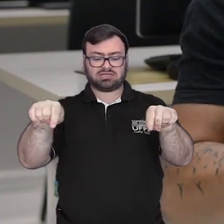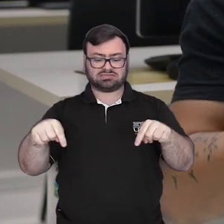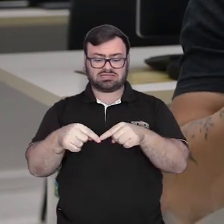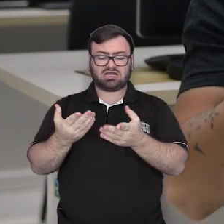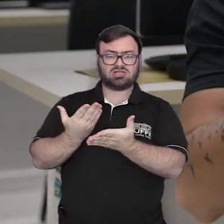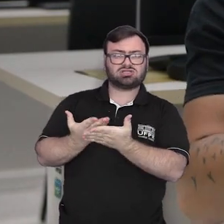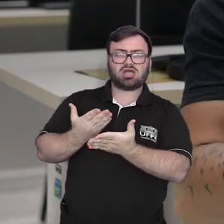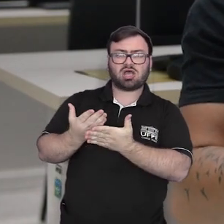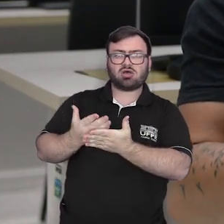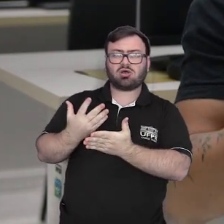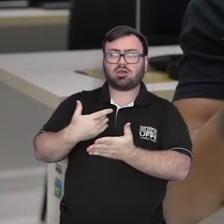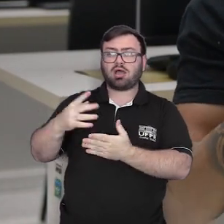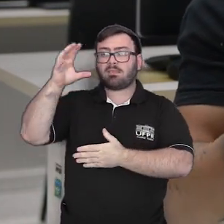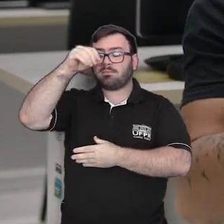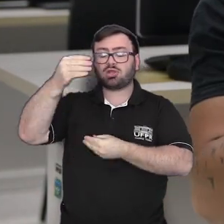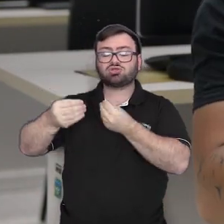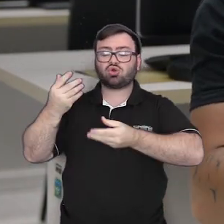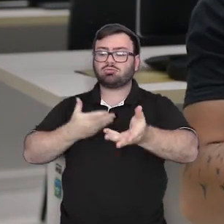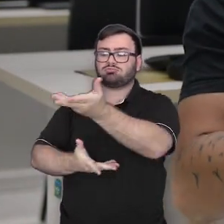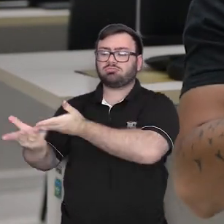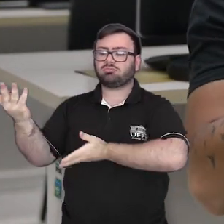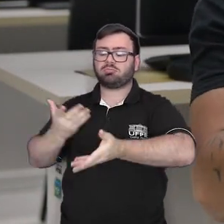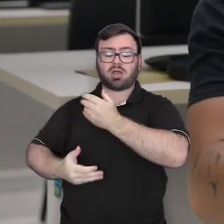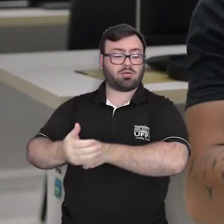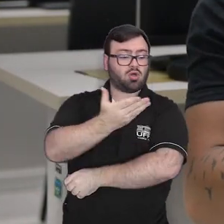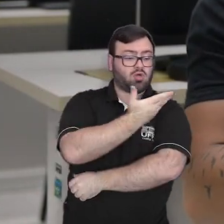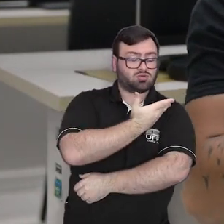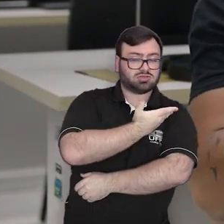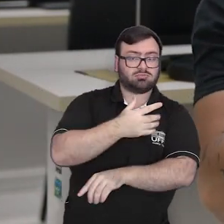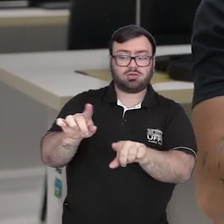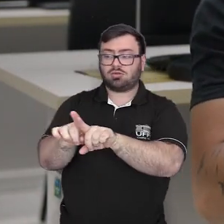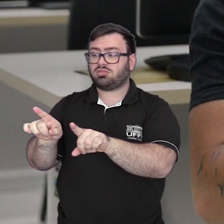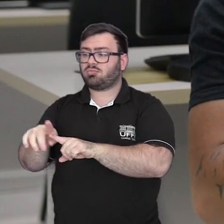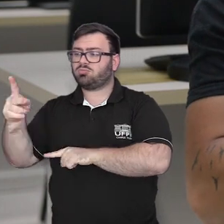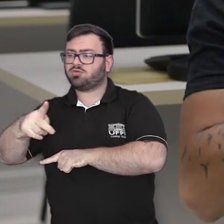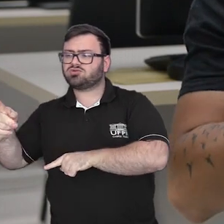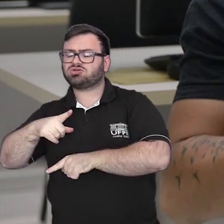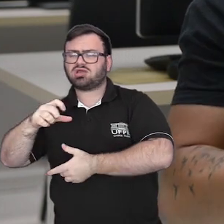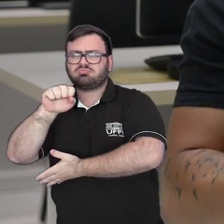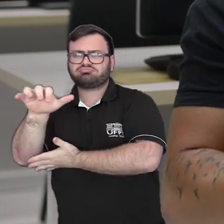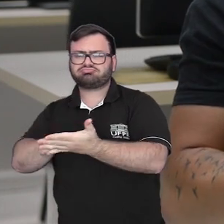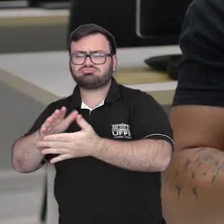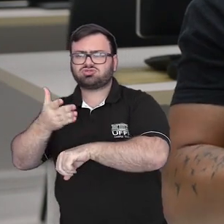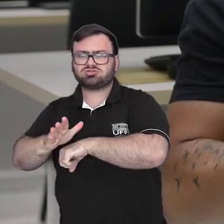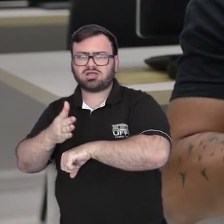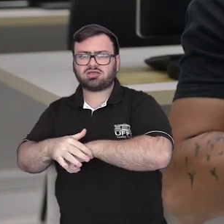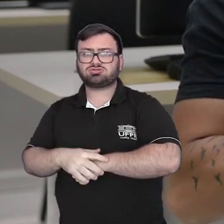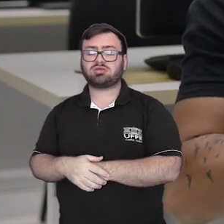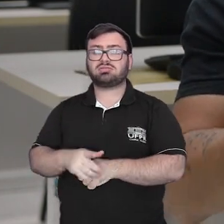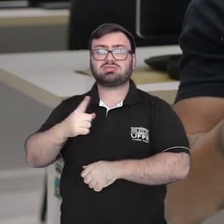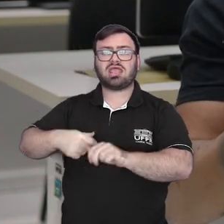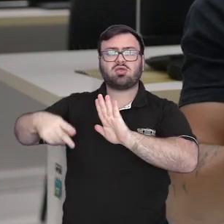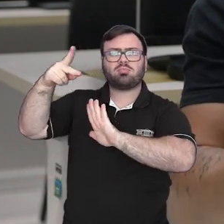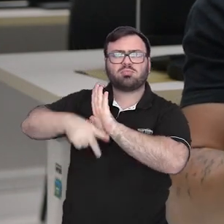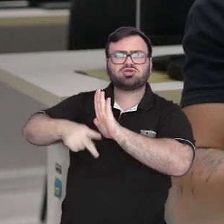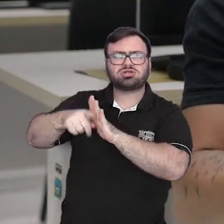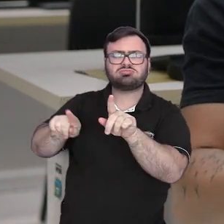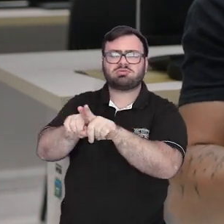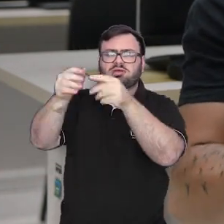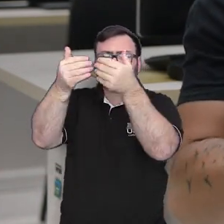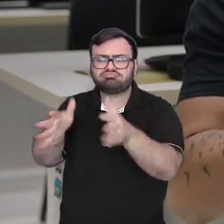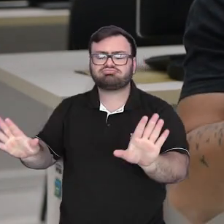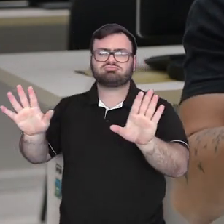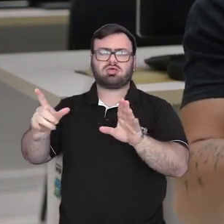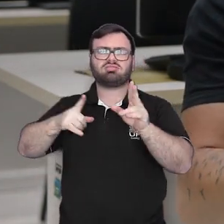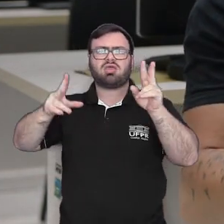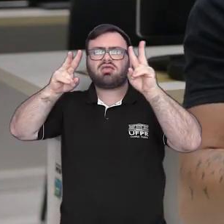aula você vai ter aquela interação com seus colegas e com o professor, fazer os seus exercícios, ter aquela aprendizagem. O projeto te abre muitas possibilidades.